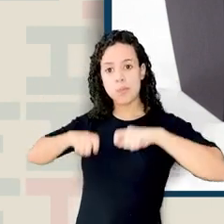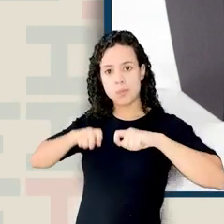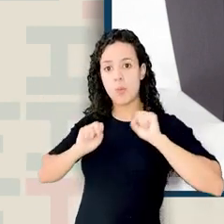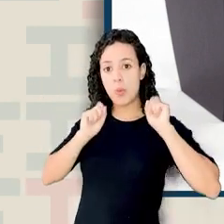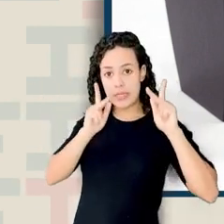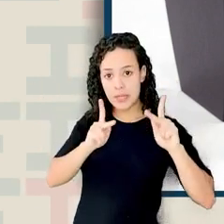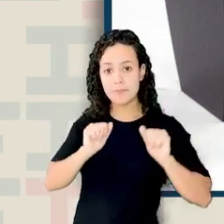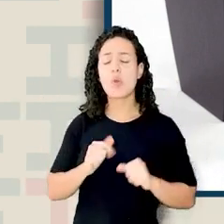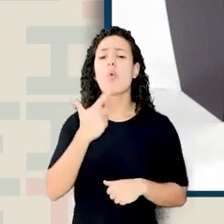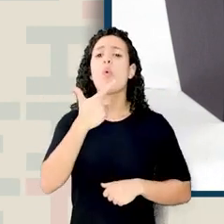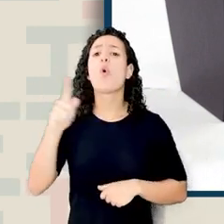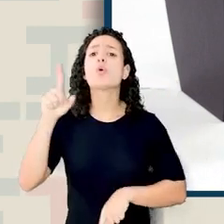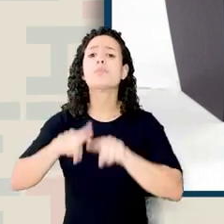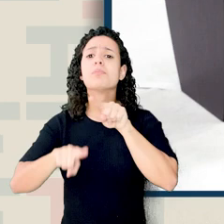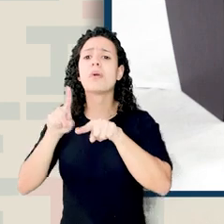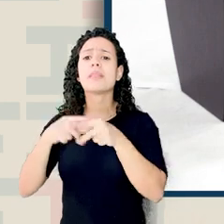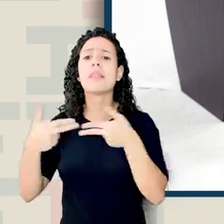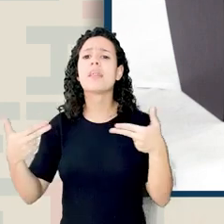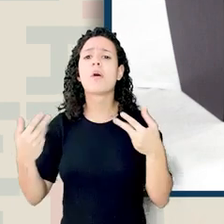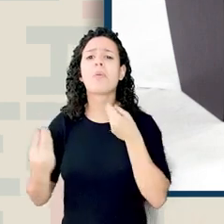instrumentos? Vamos lá.